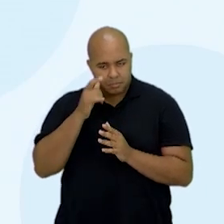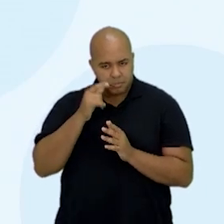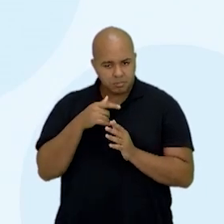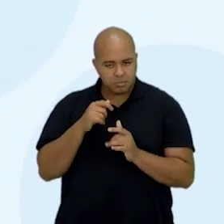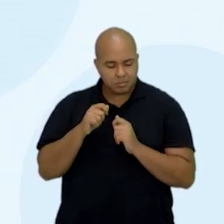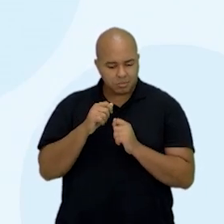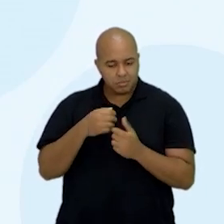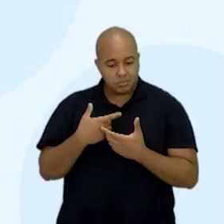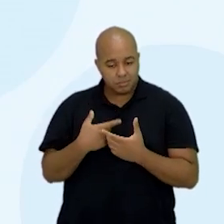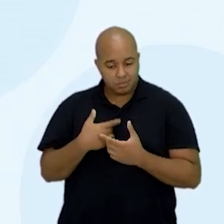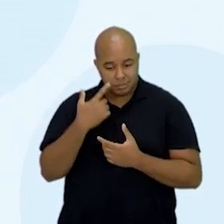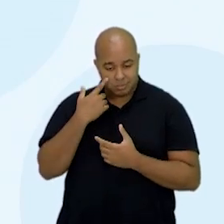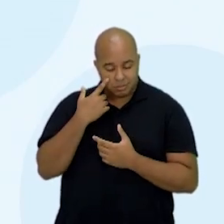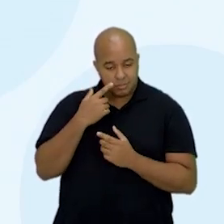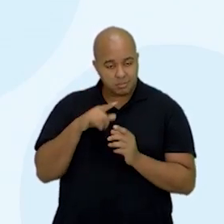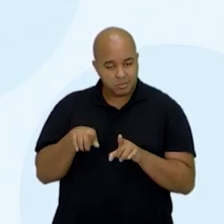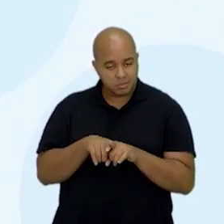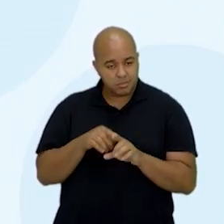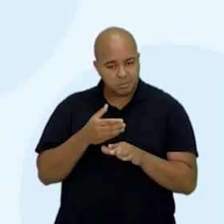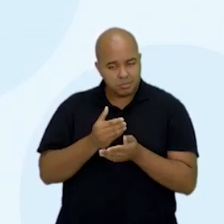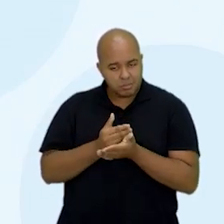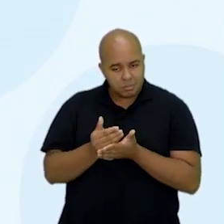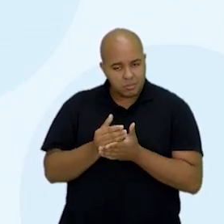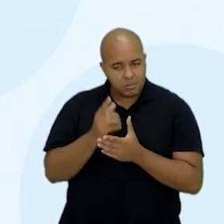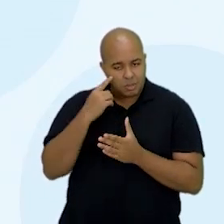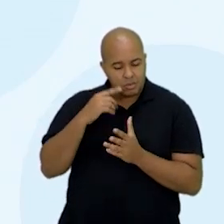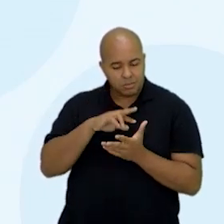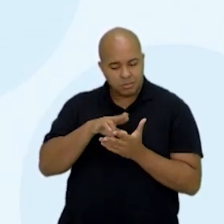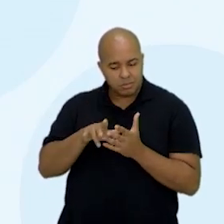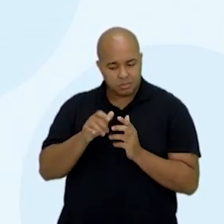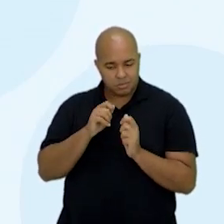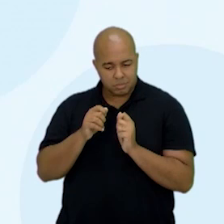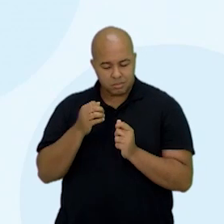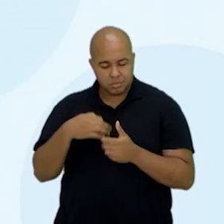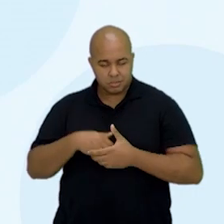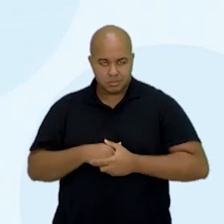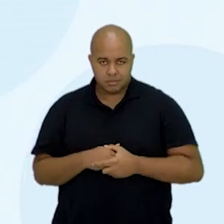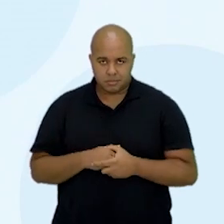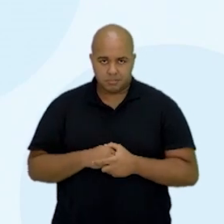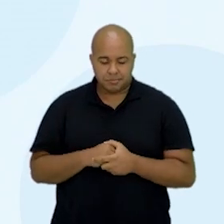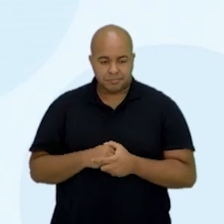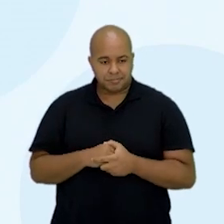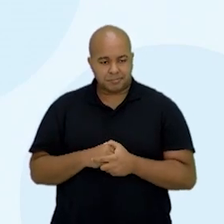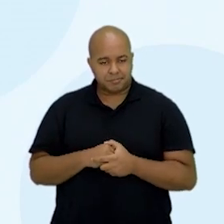a gente vai ouvir a introdução a uma série de entrevistas